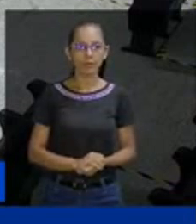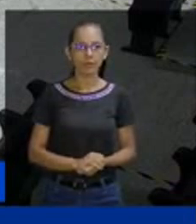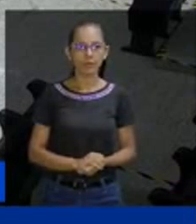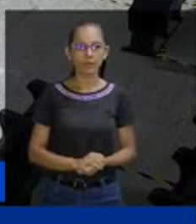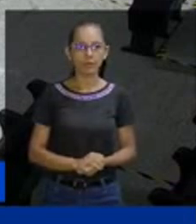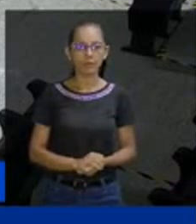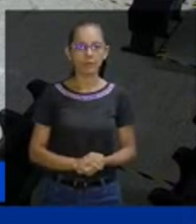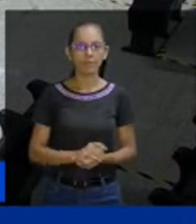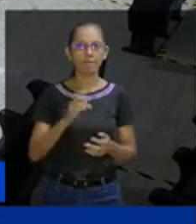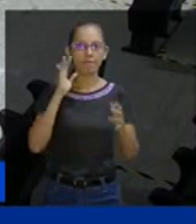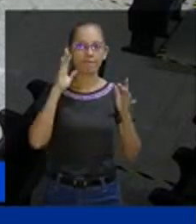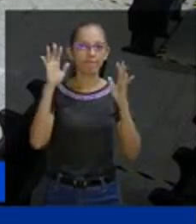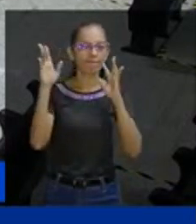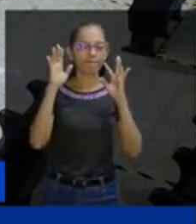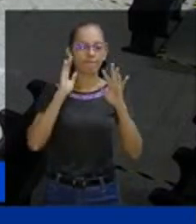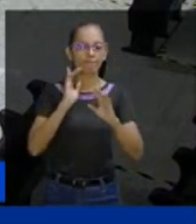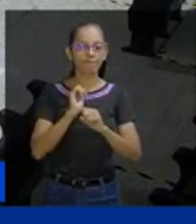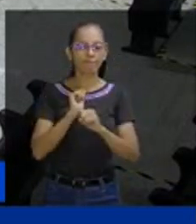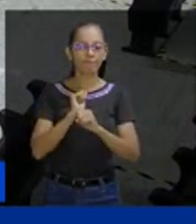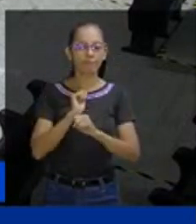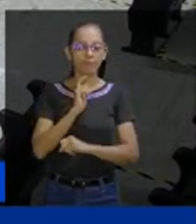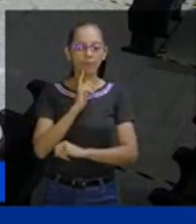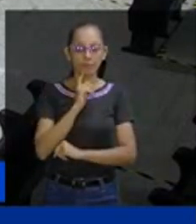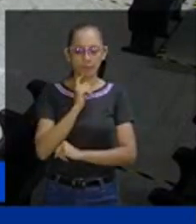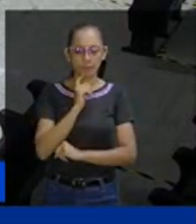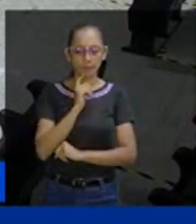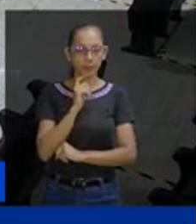Vamos pensar? Que hora?